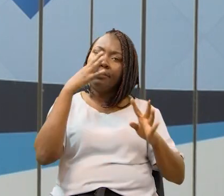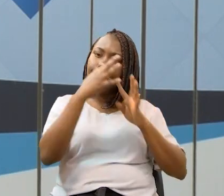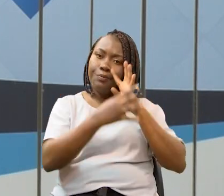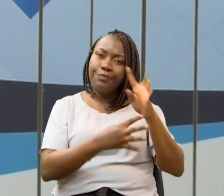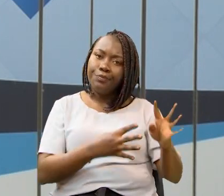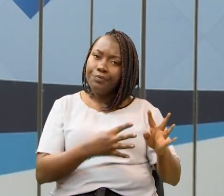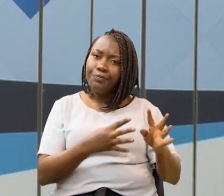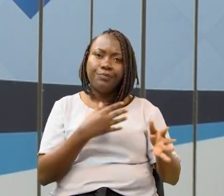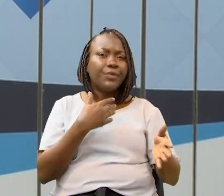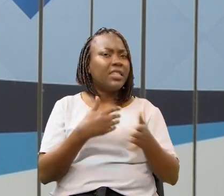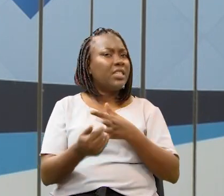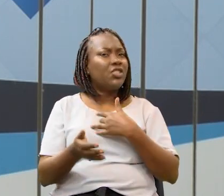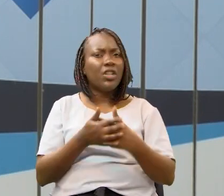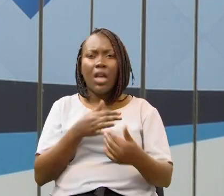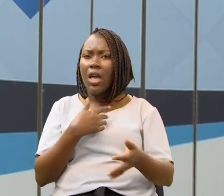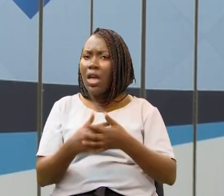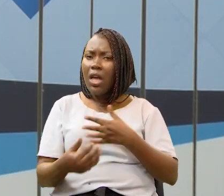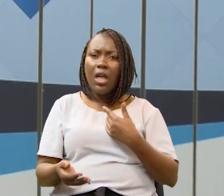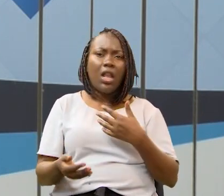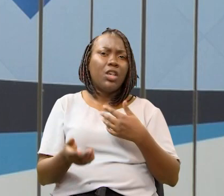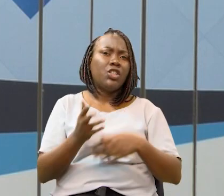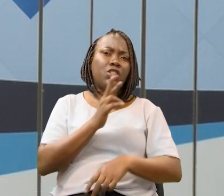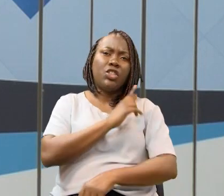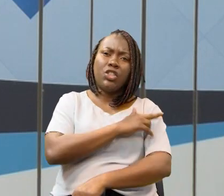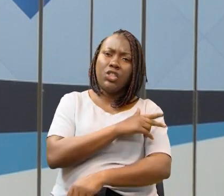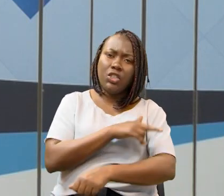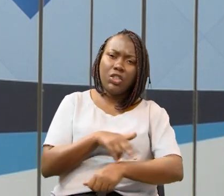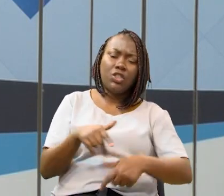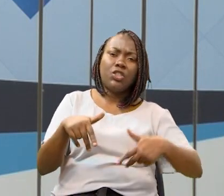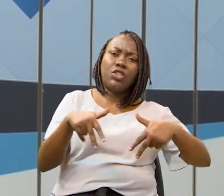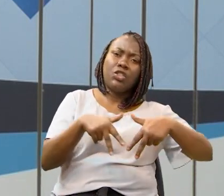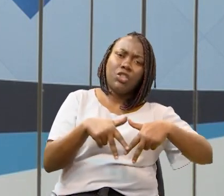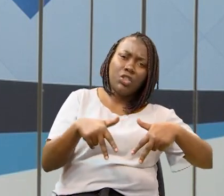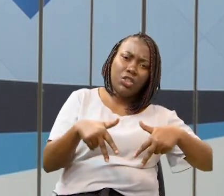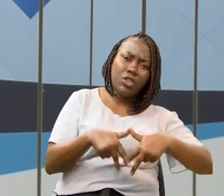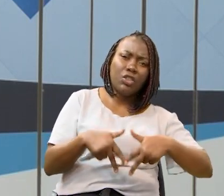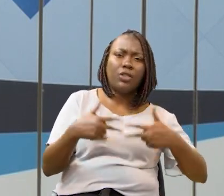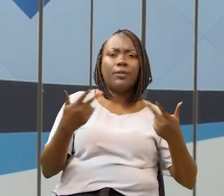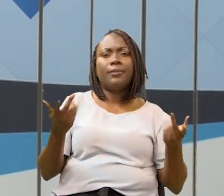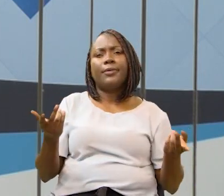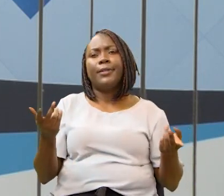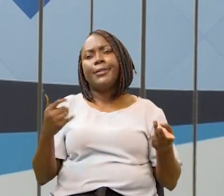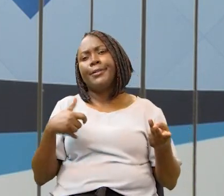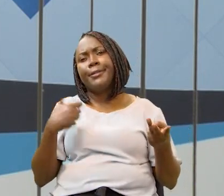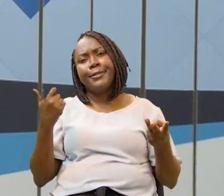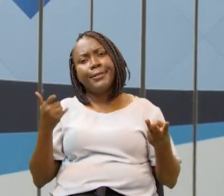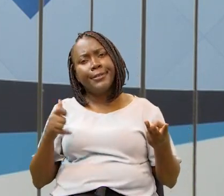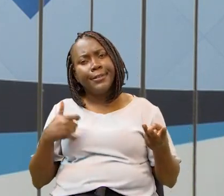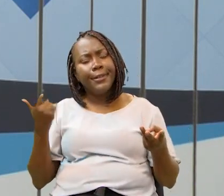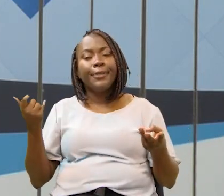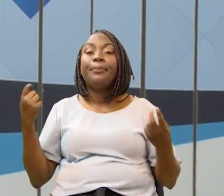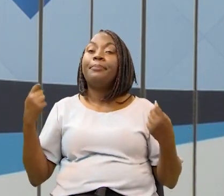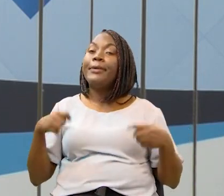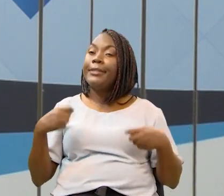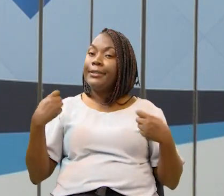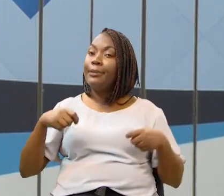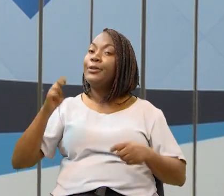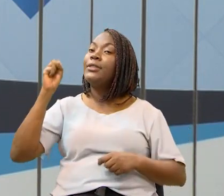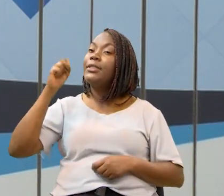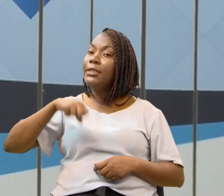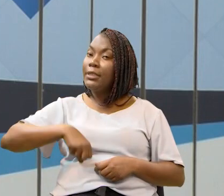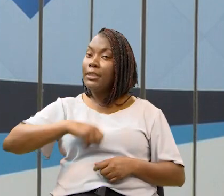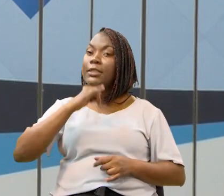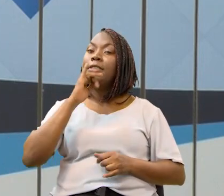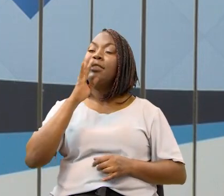denúncias. Né? Seja ela da questão de gênero, seja ela de etnia, né, idade,